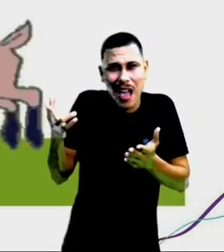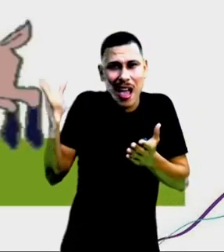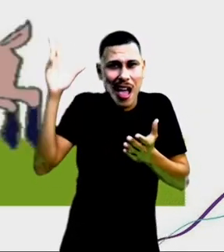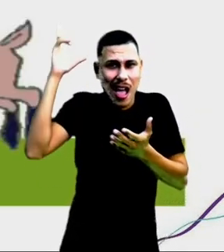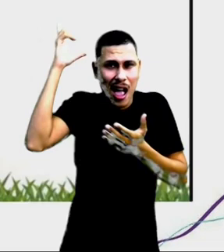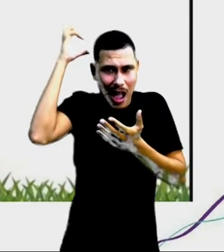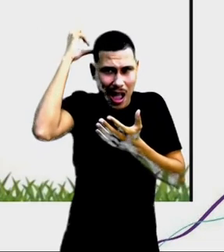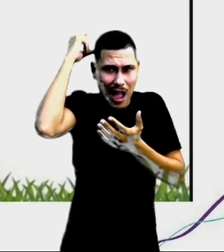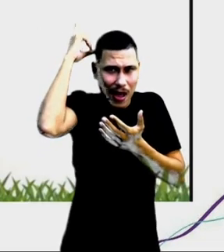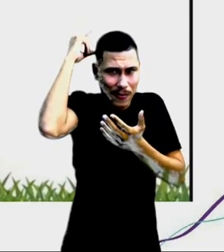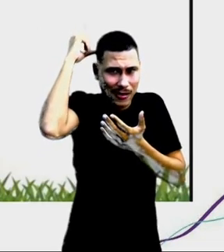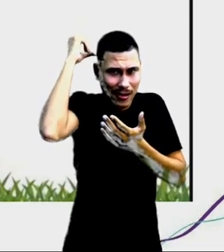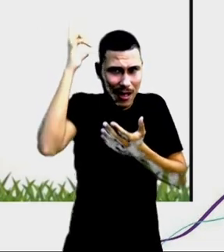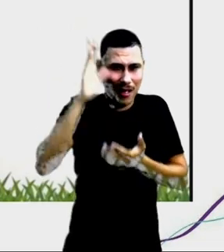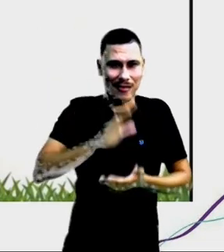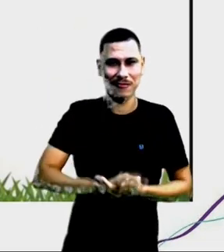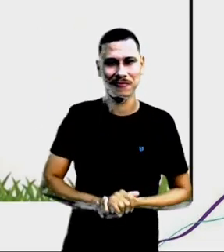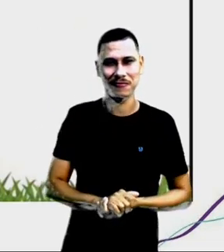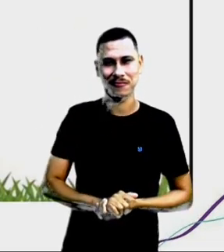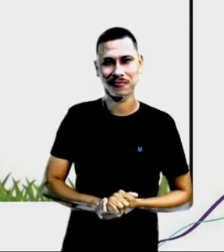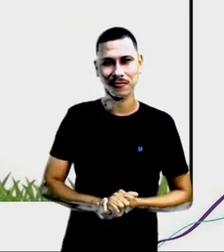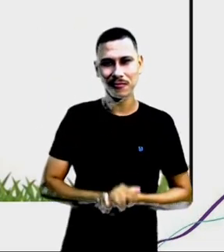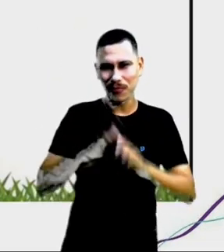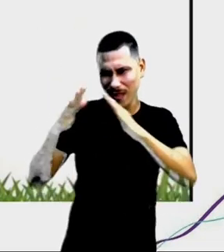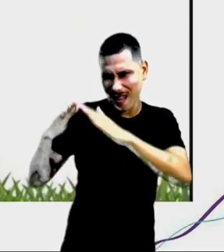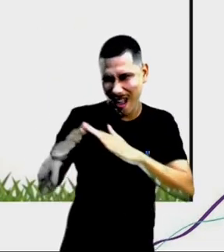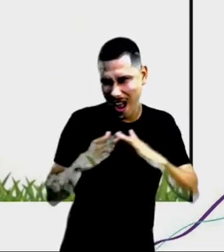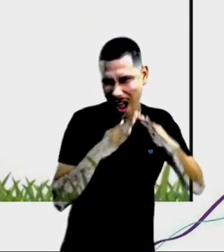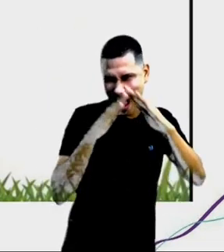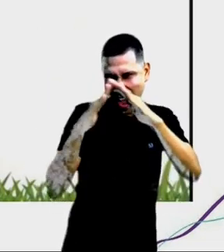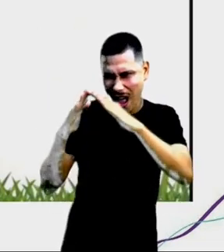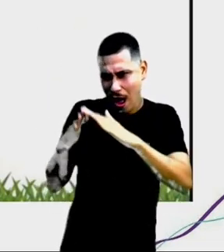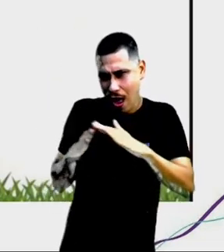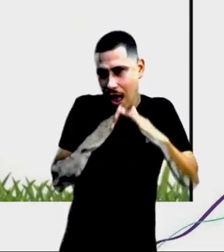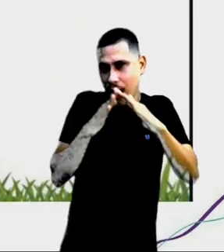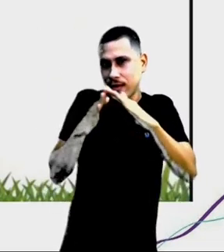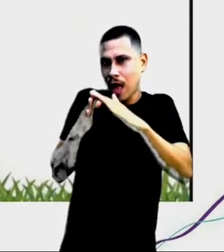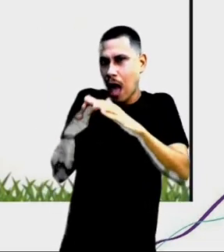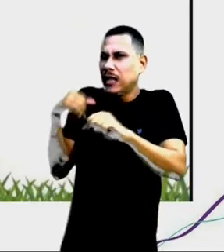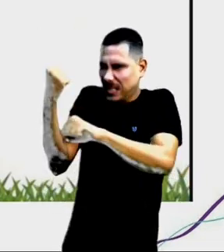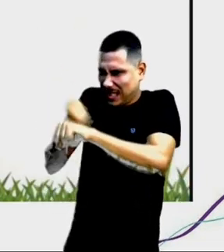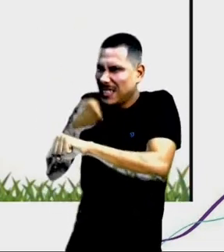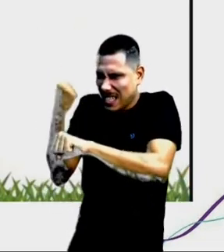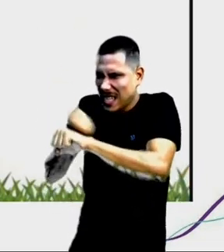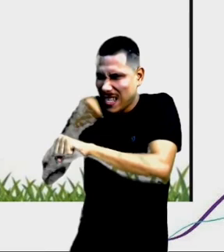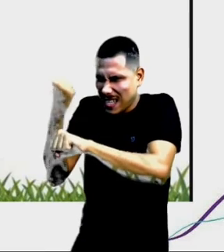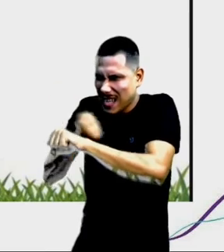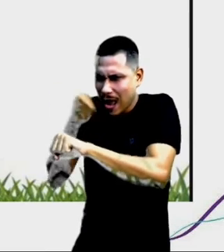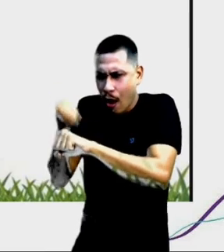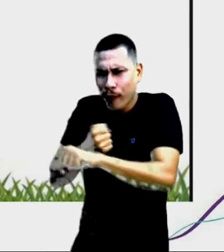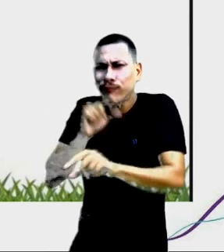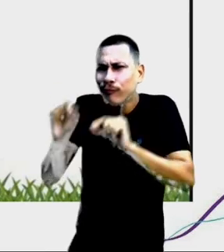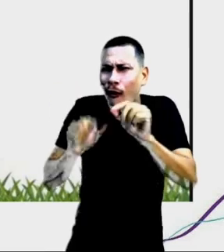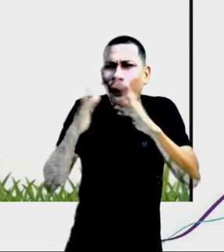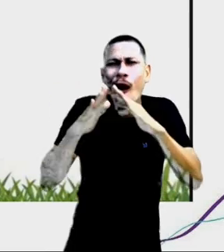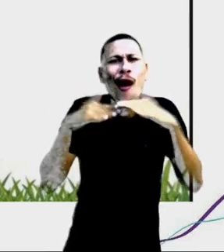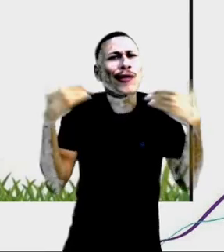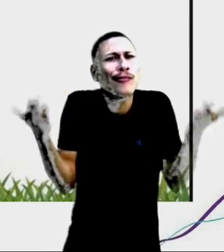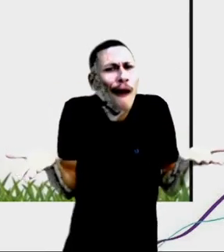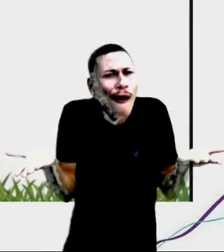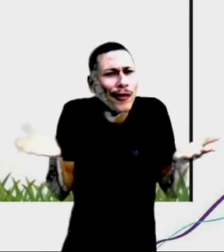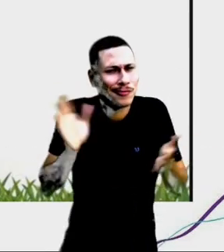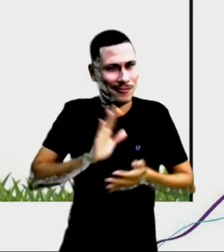cabrita. Essa casa é de cimento. Quem mora nela é